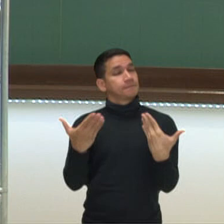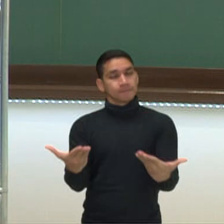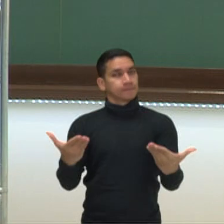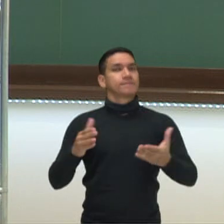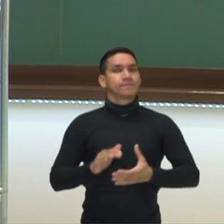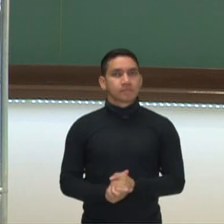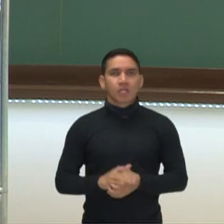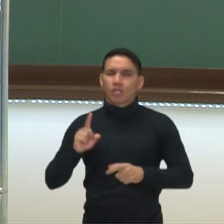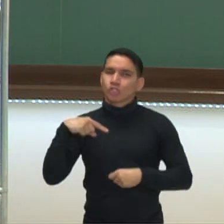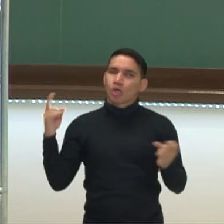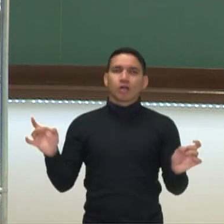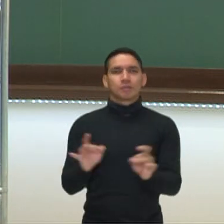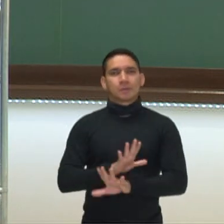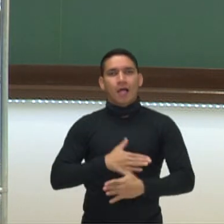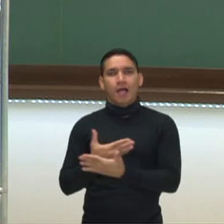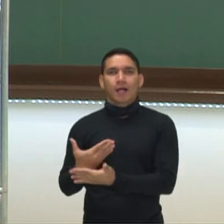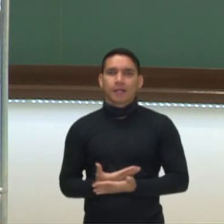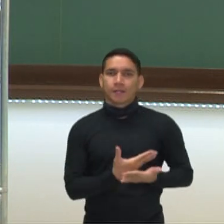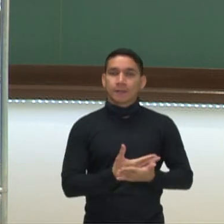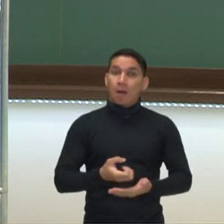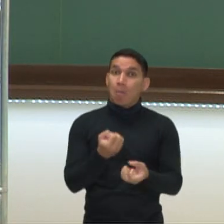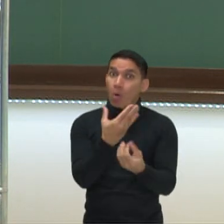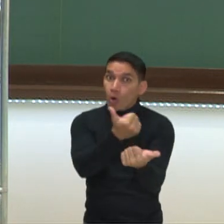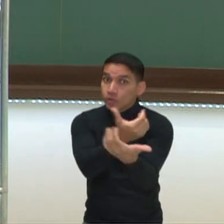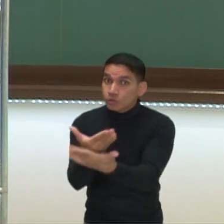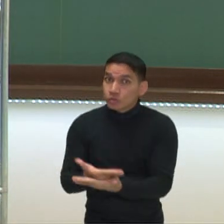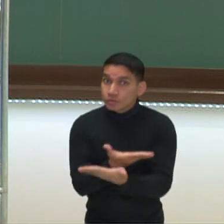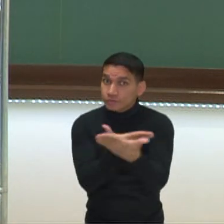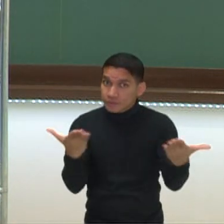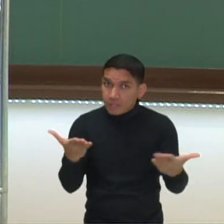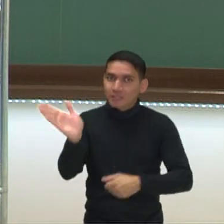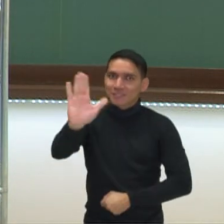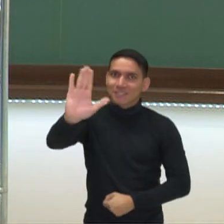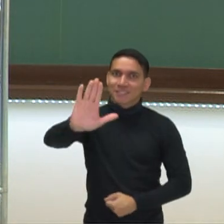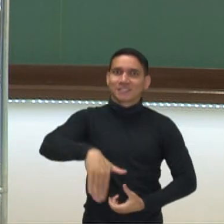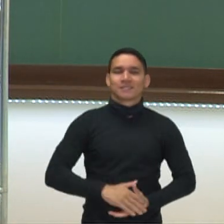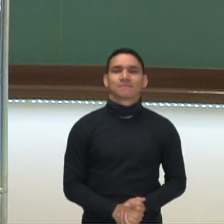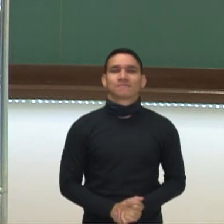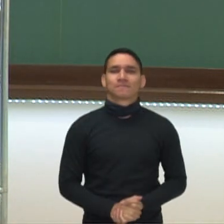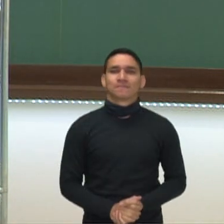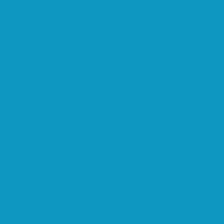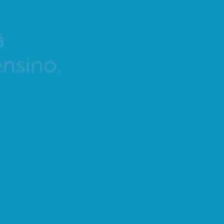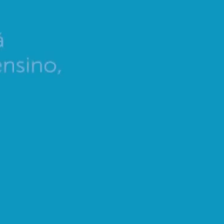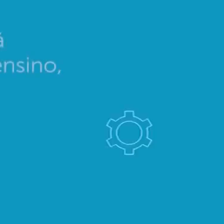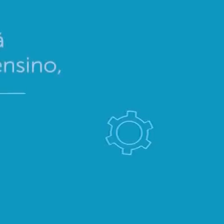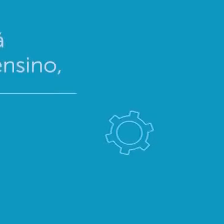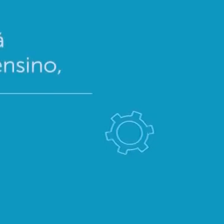galera. Ficamos por aqui nessa aula. Bons estudos para você. Tchau, povo!